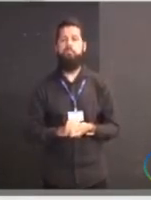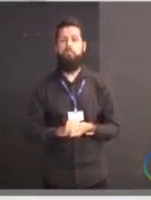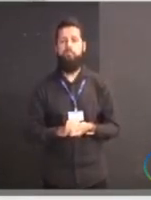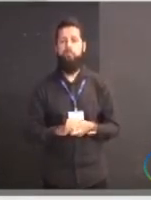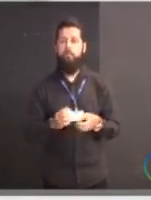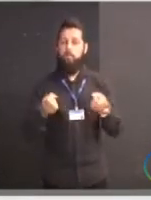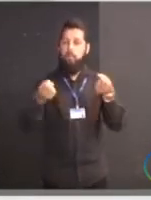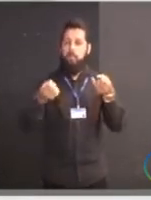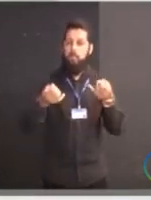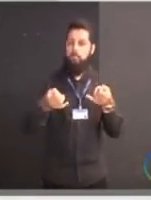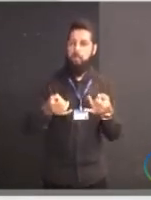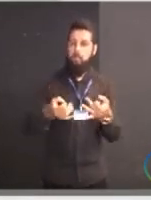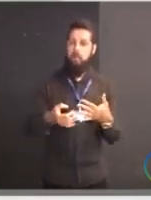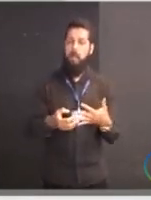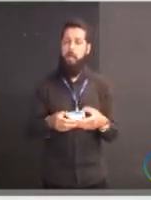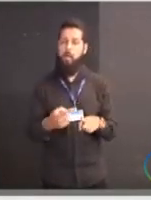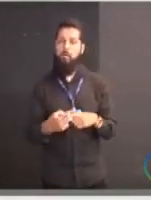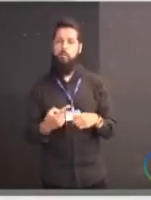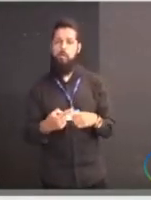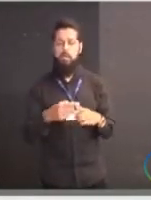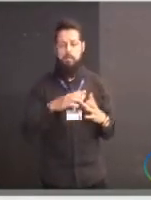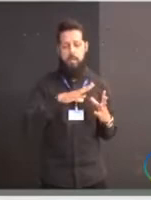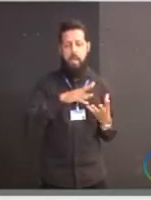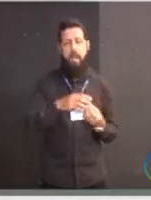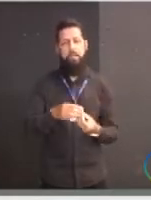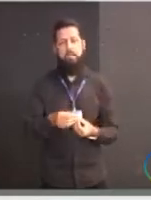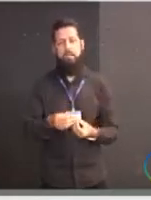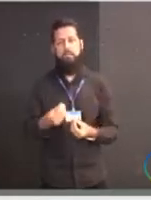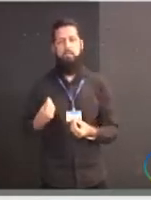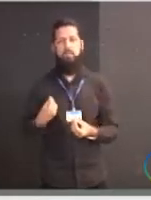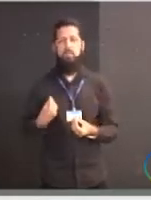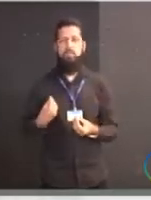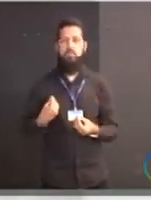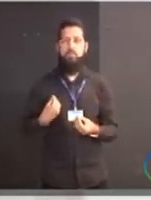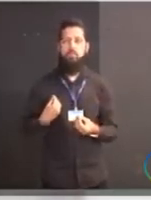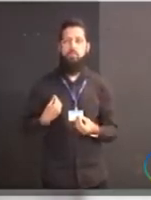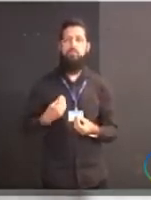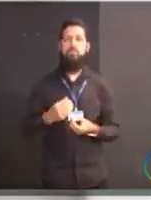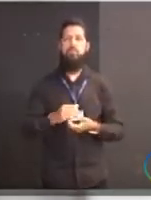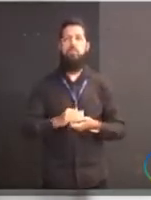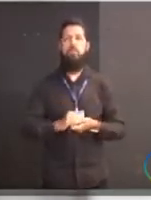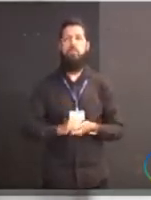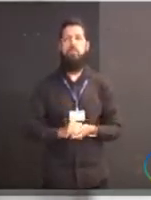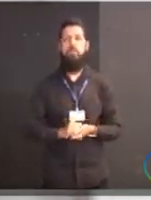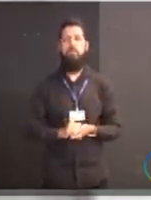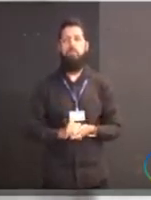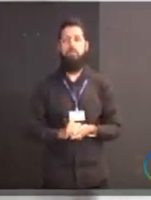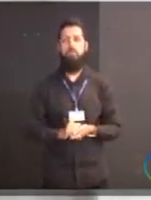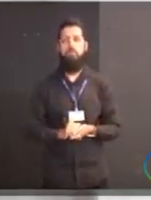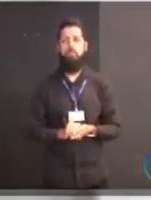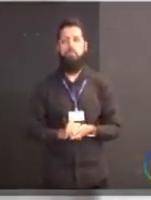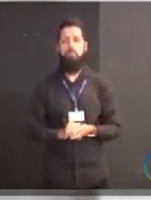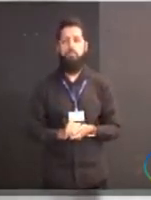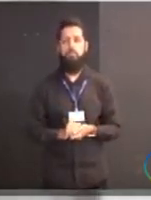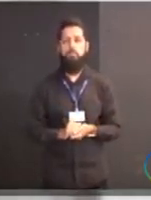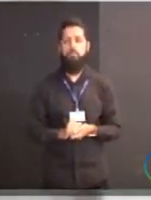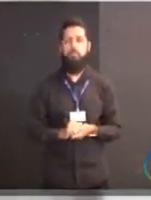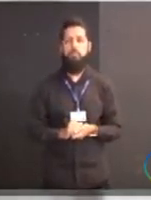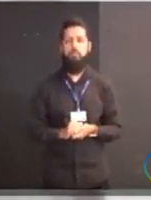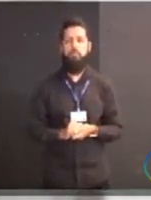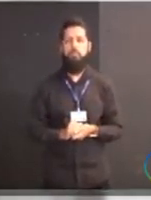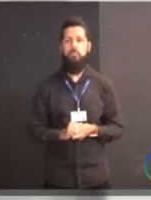Espíritos, que diz que a Terra está longe ainda de possuir a população para a qual ela foi construída, né? Ela foi criada.